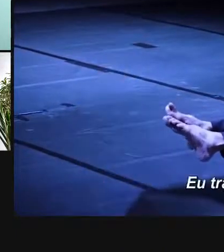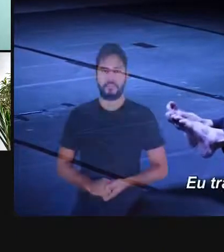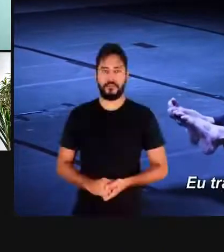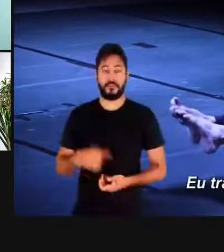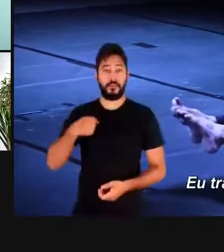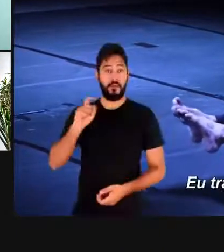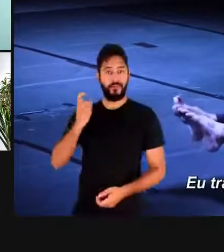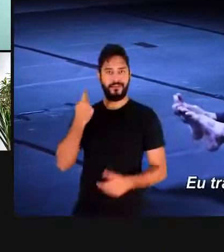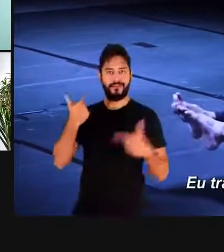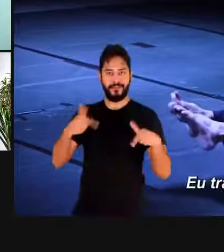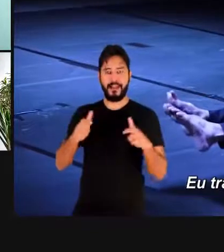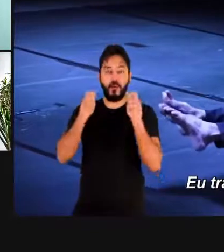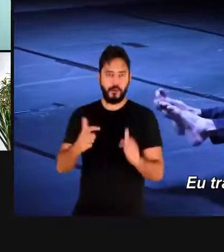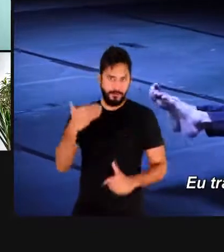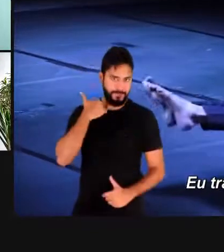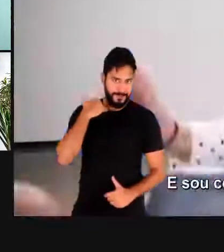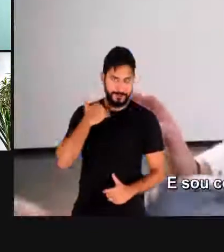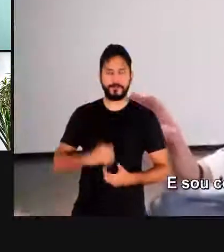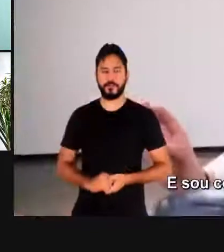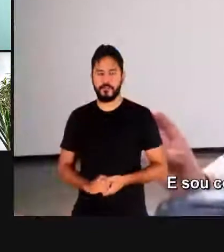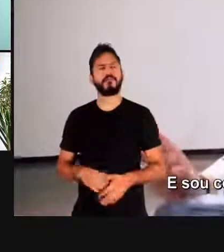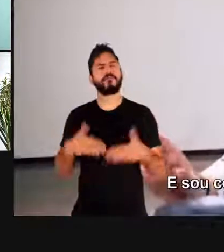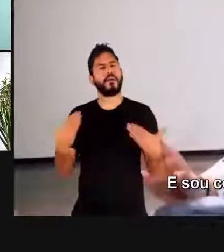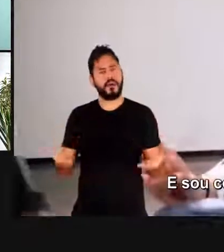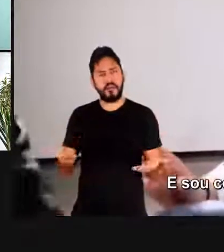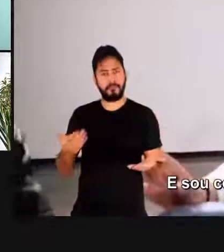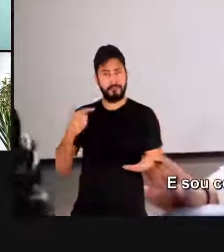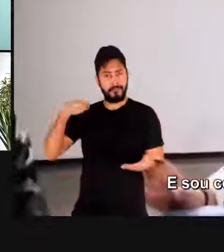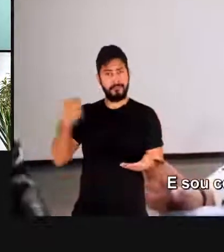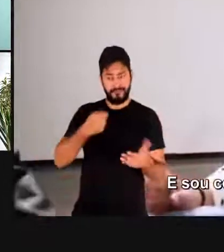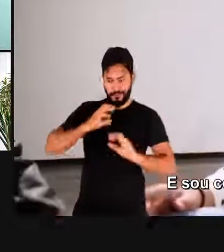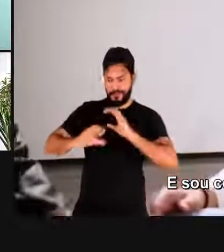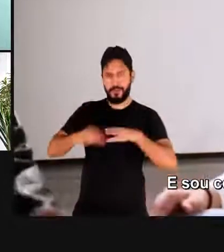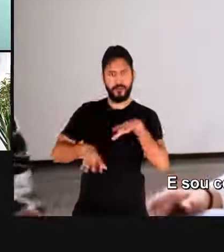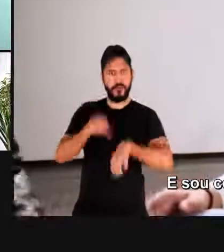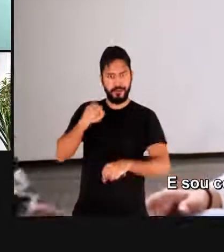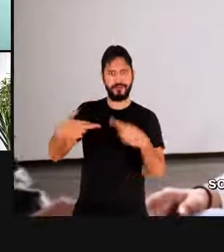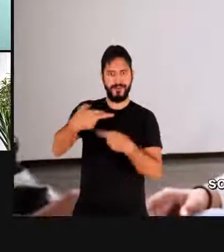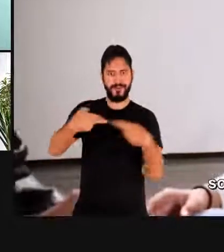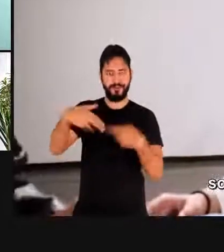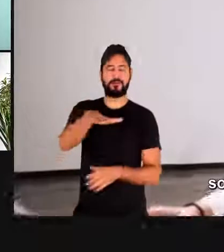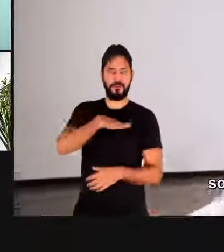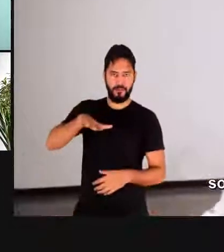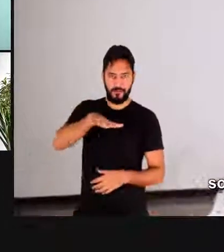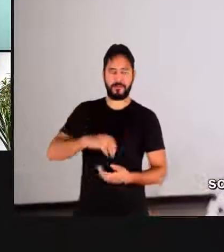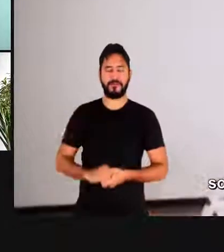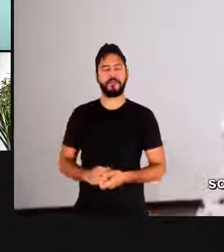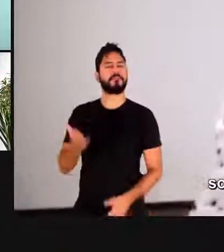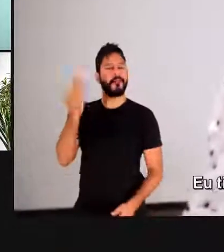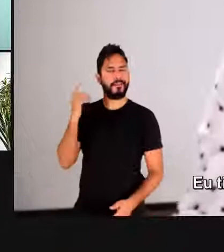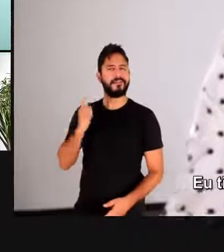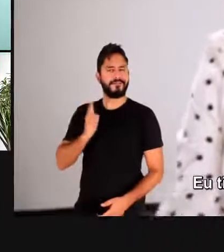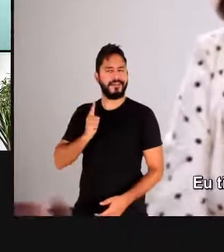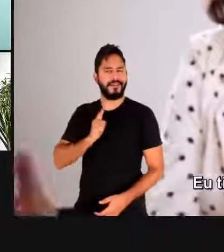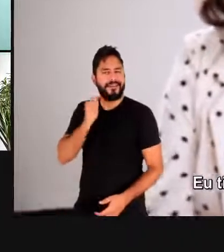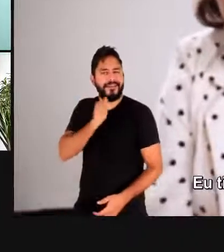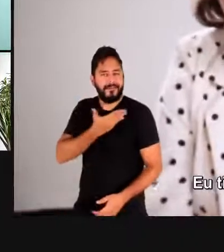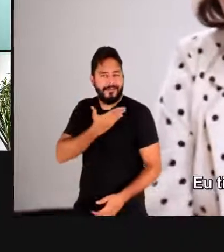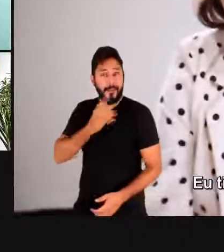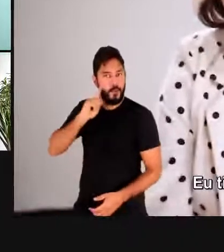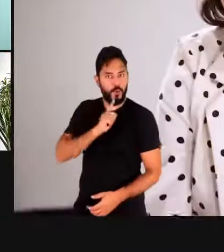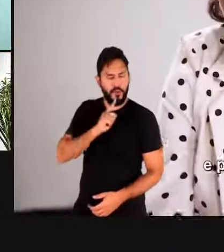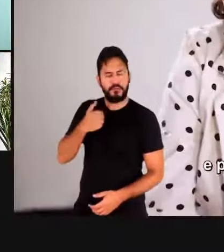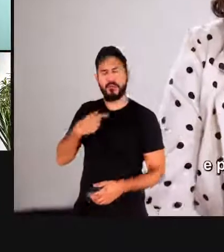radicalmente. Eu trabalhava muito bem. E aí, eu sou comunicadora de formação, sou relações públicas. Eu tinha uma